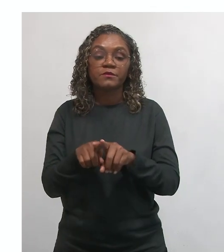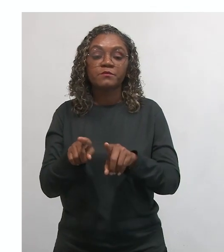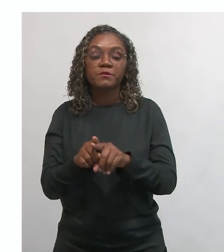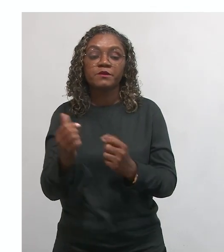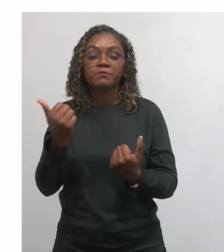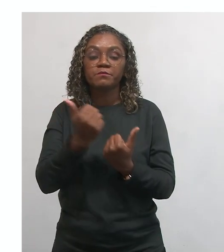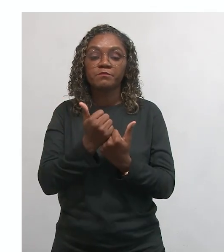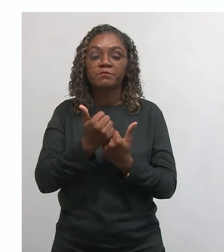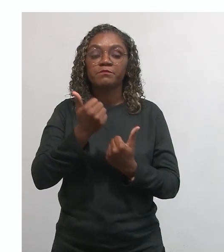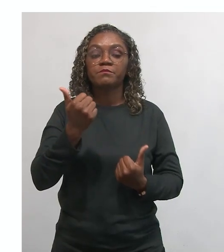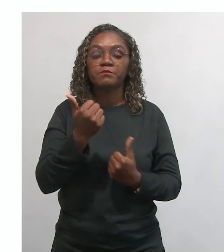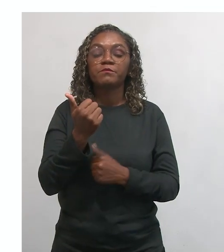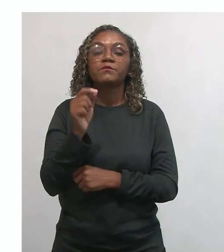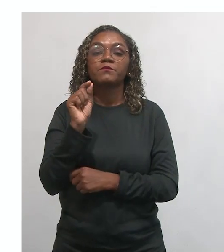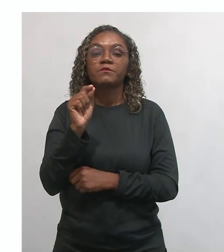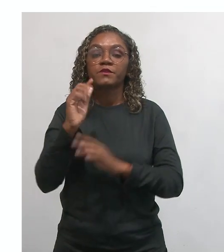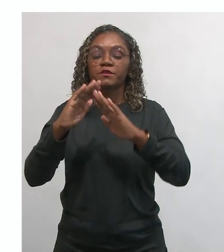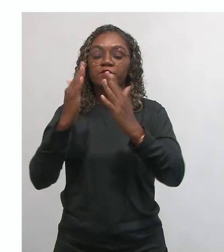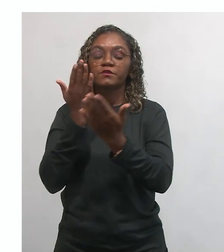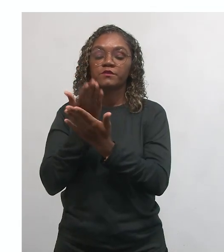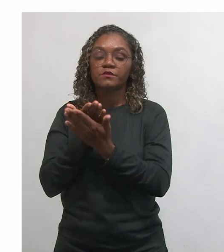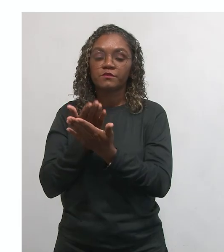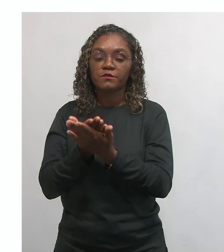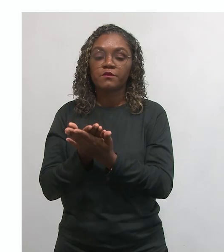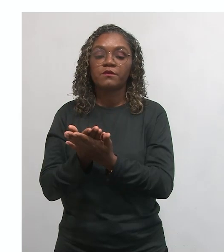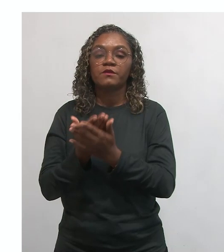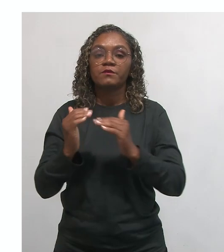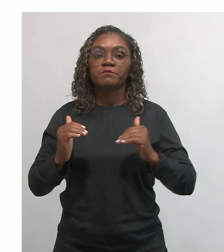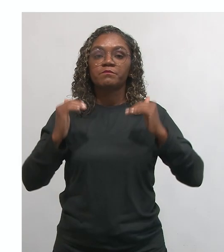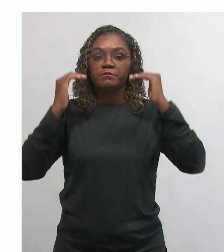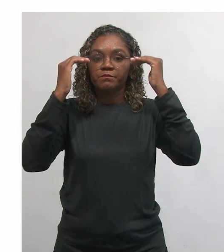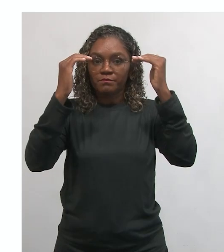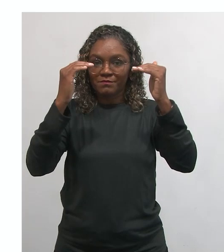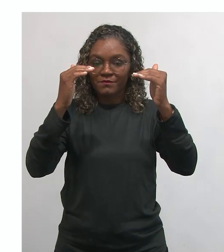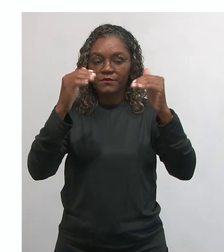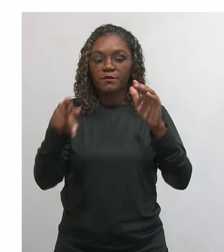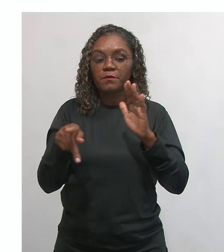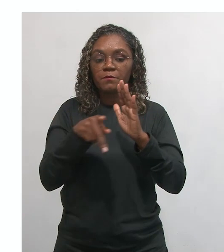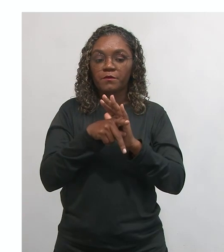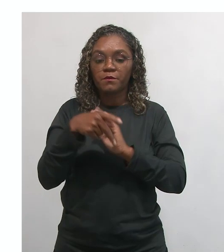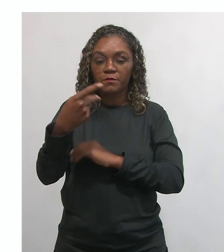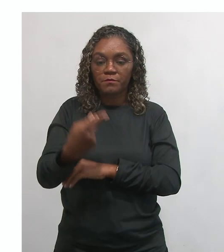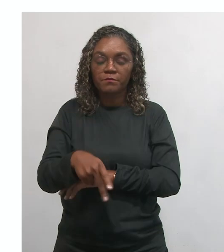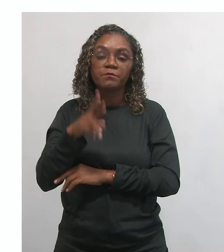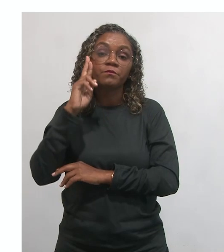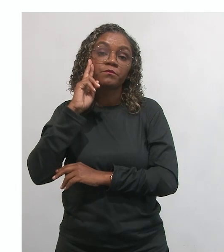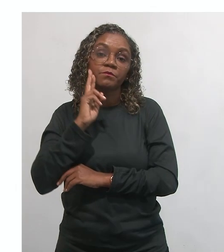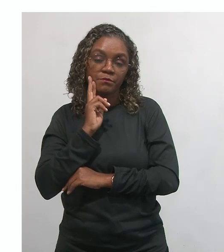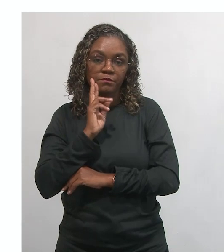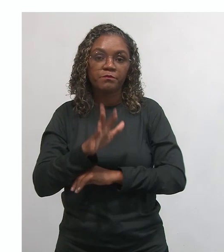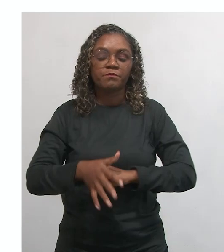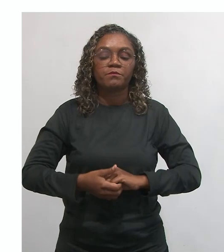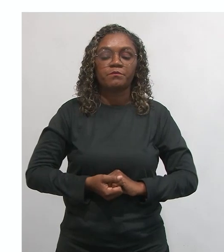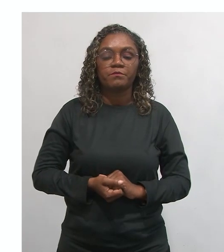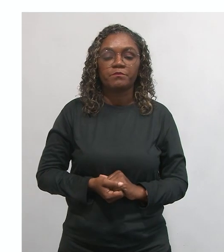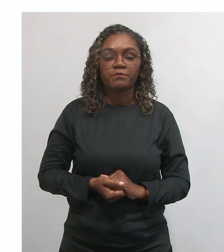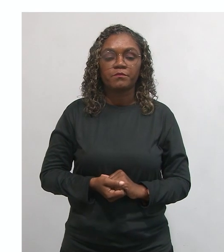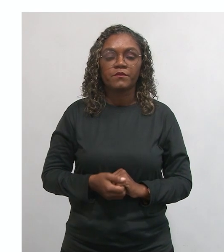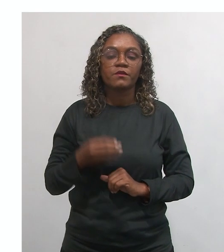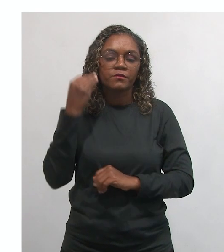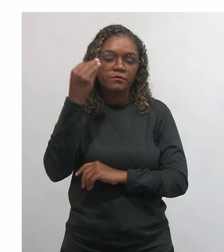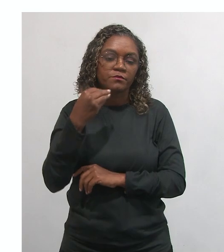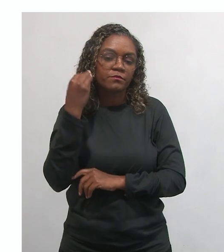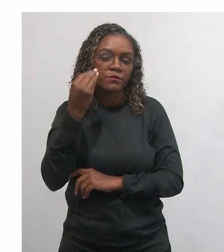assessora técnica pedagógica na Escola Superior de Contas do Tribunal de Contas do Estado de Rondônia. E